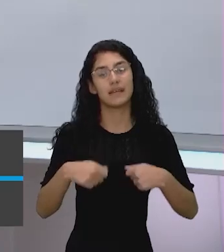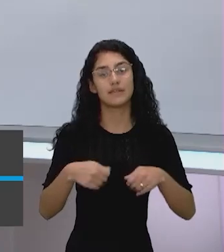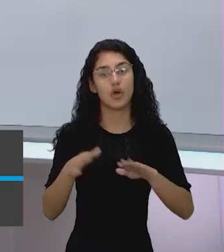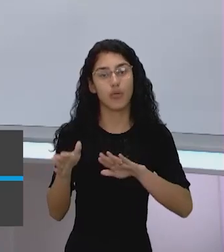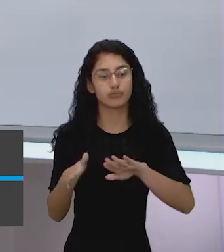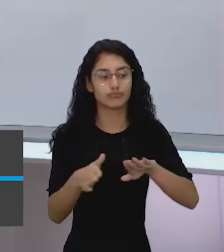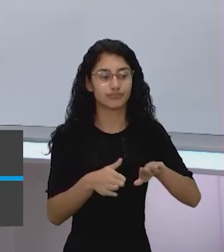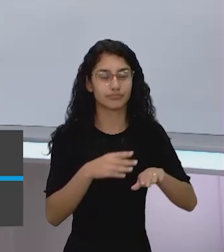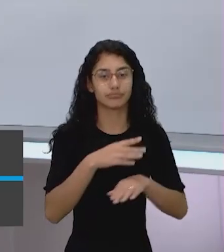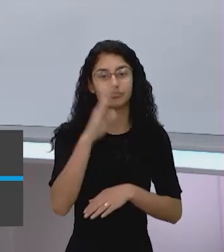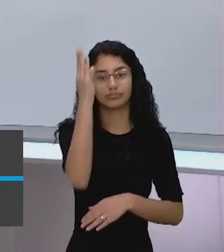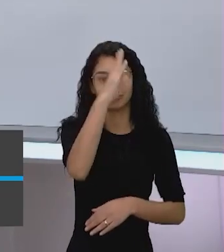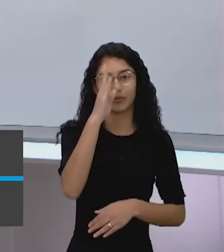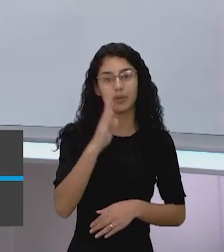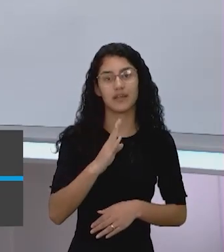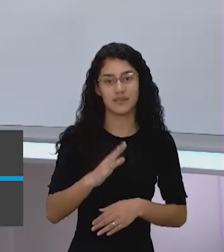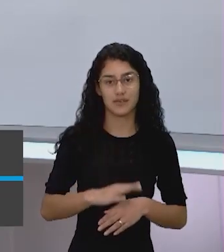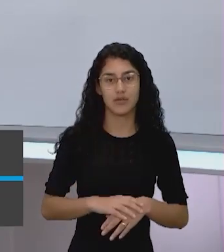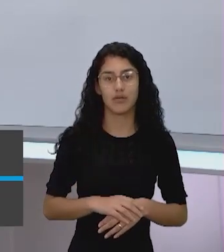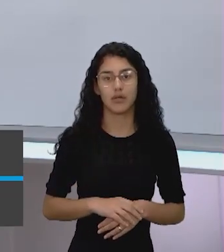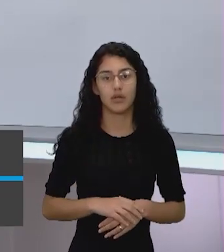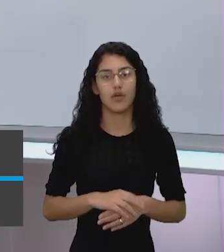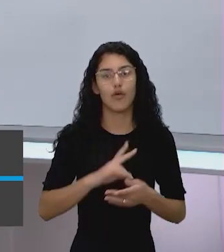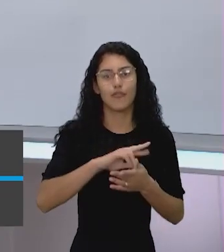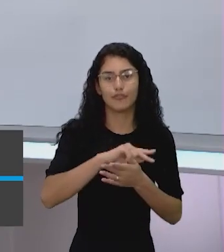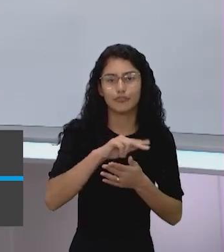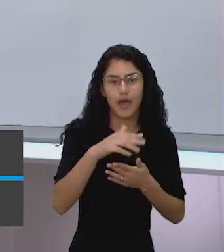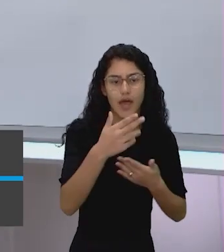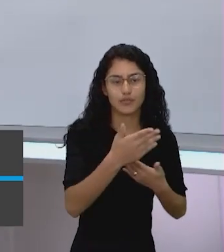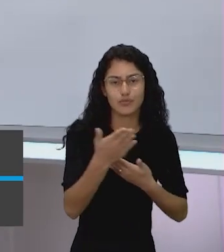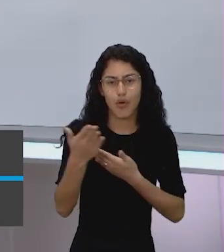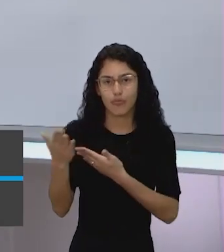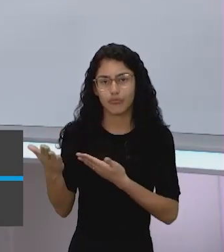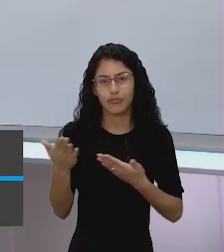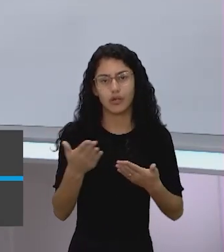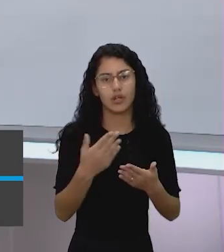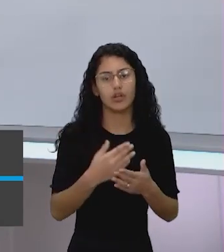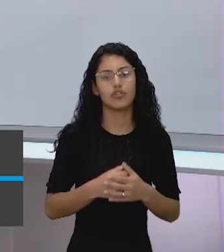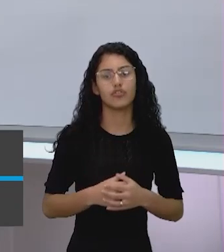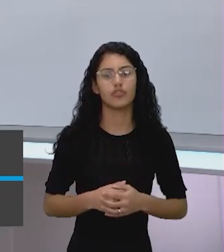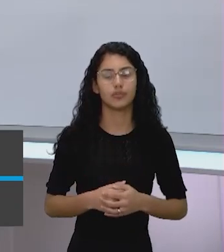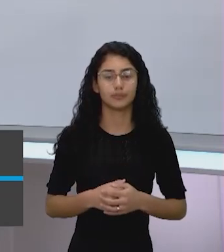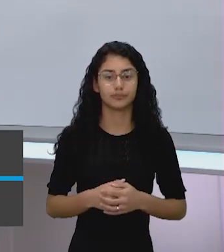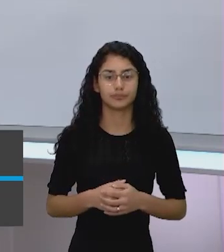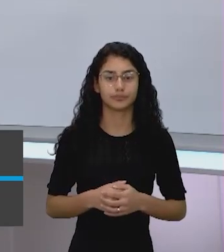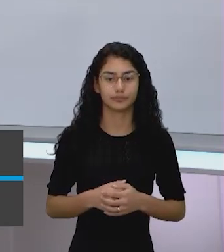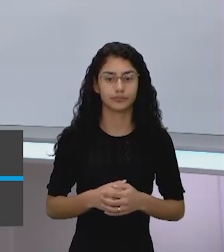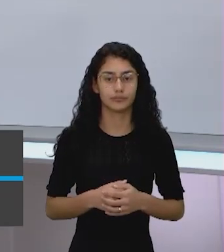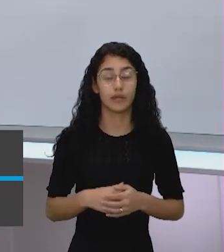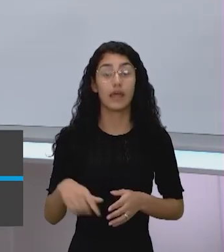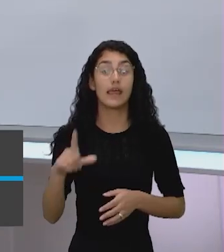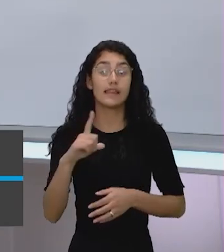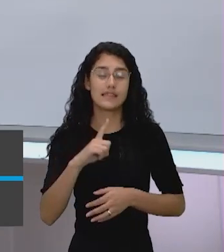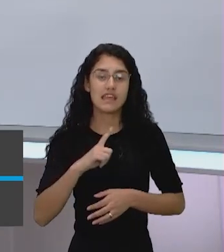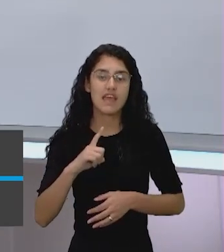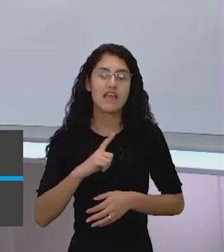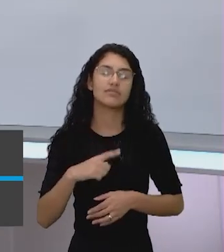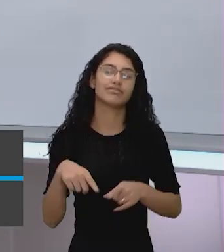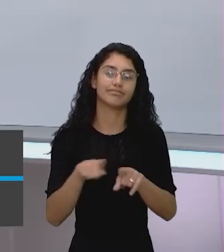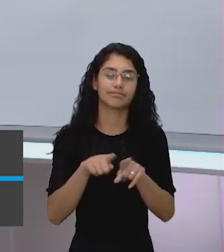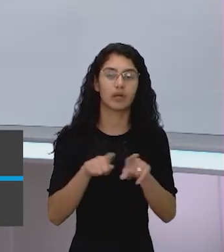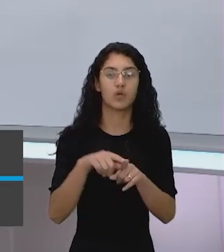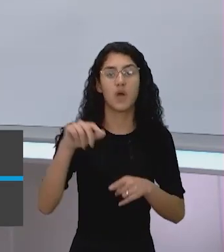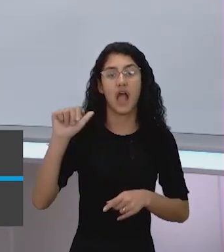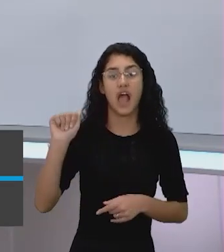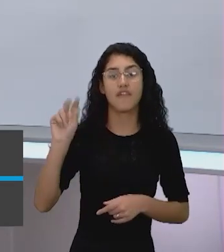Brasil, e ele já teve vários convites durante o tempo que ele ficou preso, ele teve até um AVC durante o tempo que ele ficou